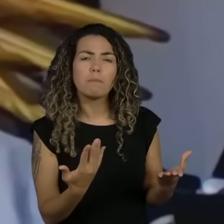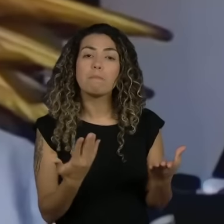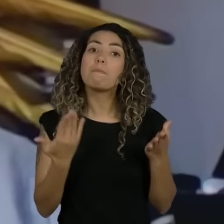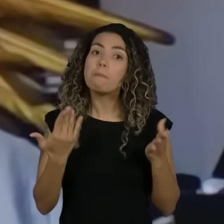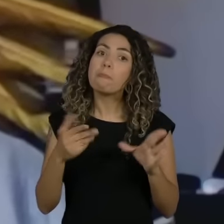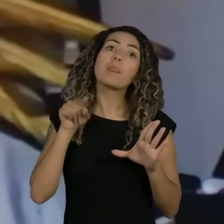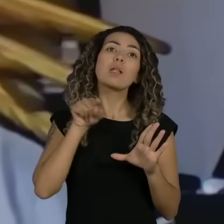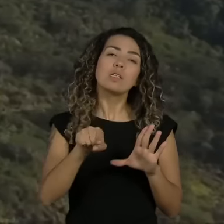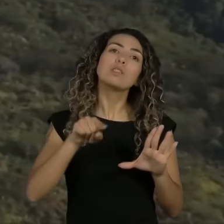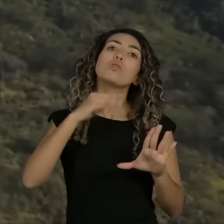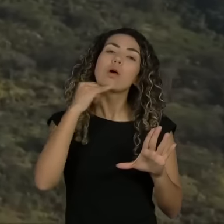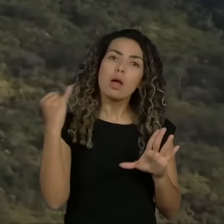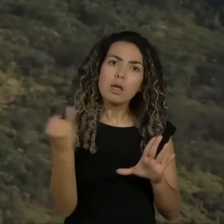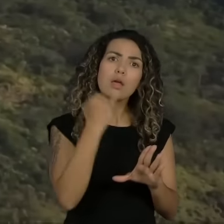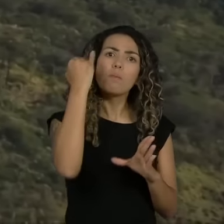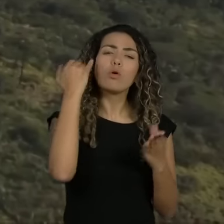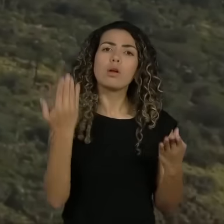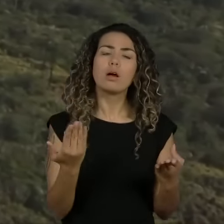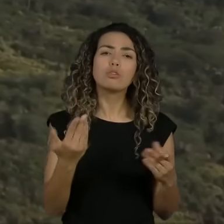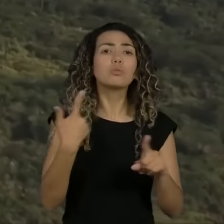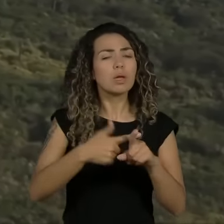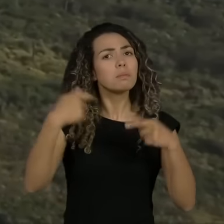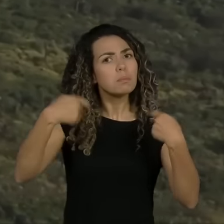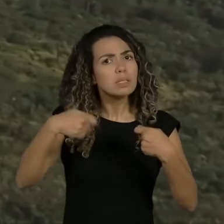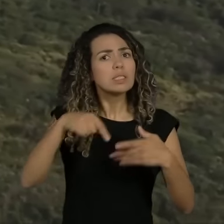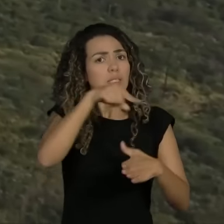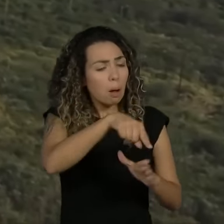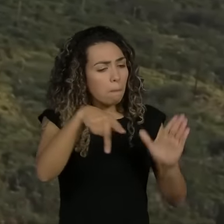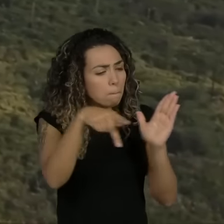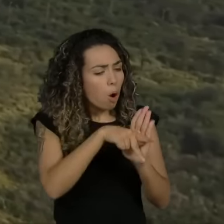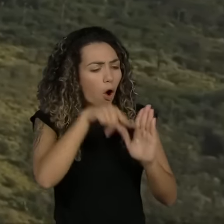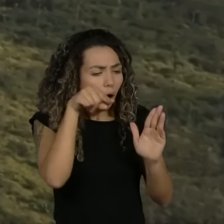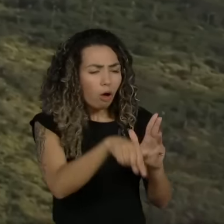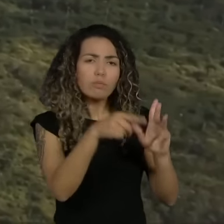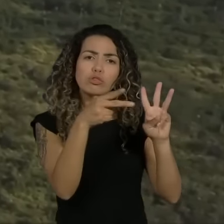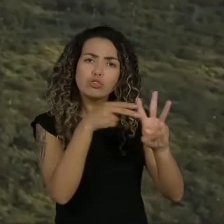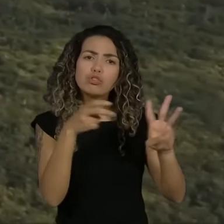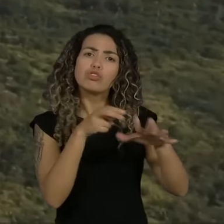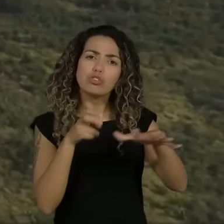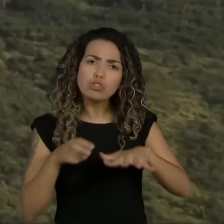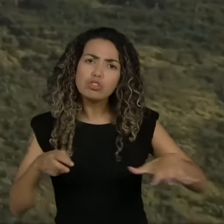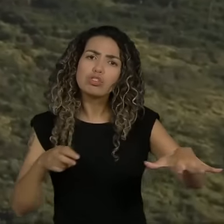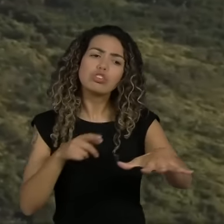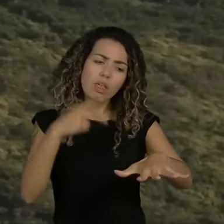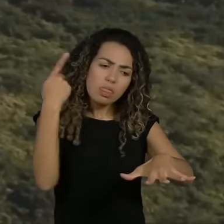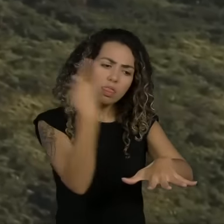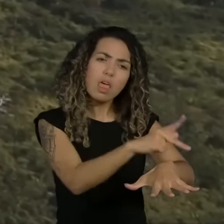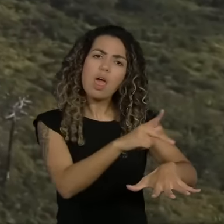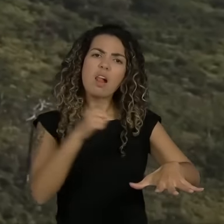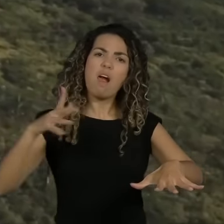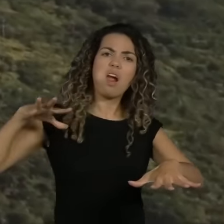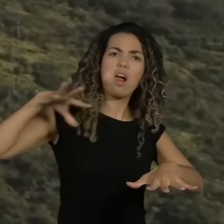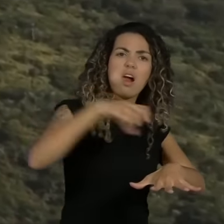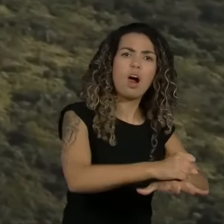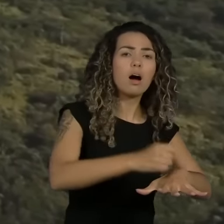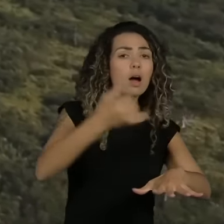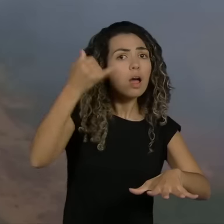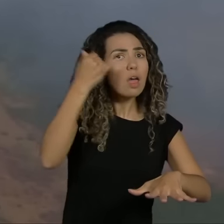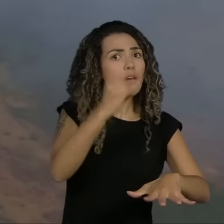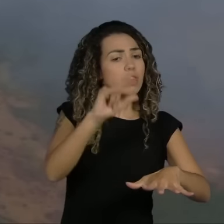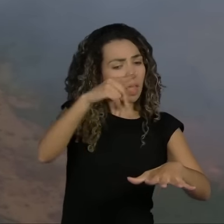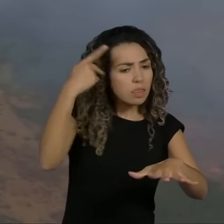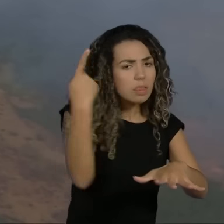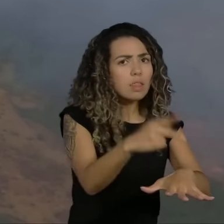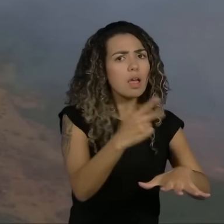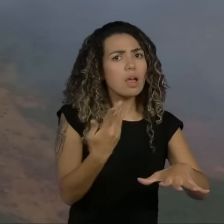são 107 terras. A política de proteger esses territórios, né, proteger o meio ambiente, proteger as florestas, os ecossistemas, os